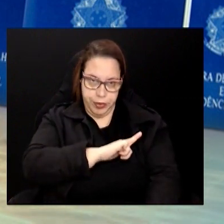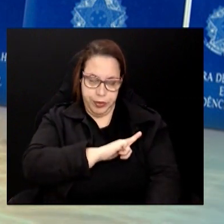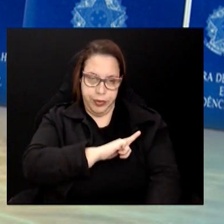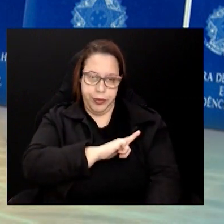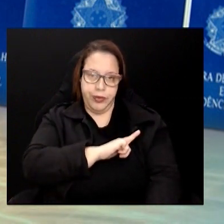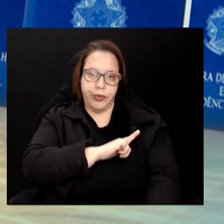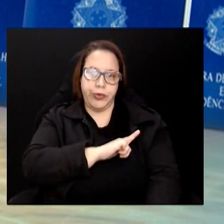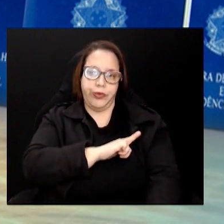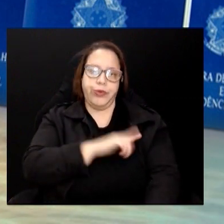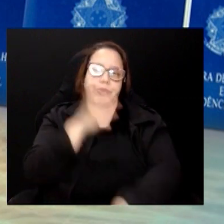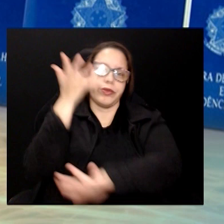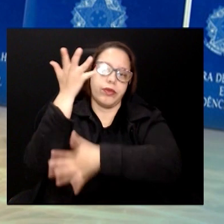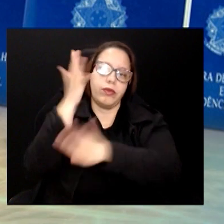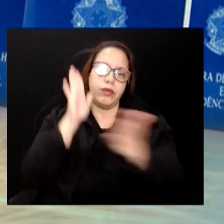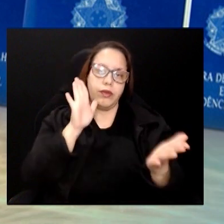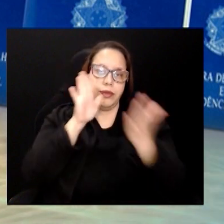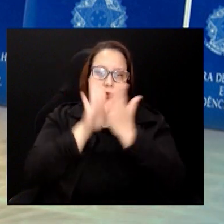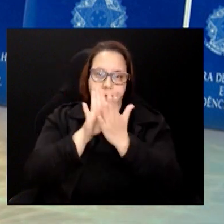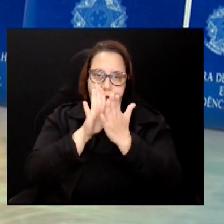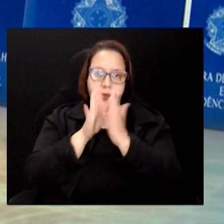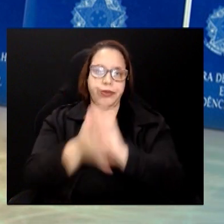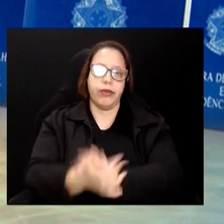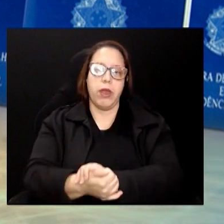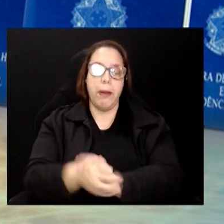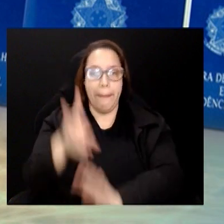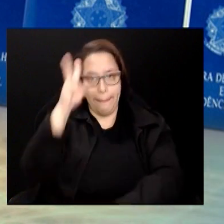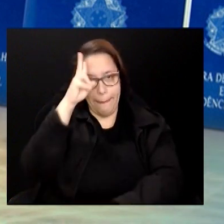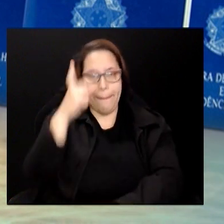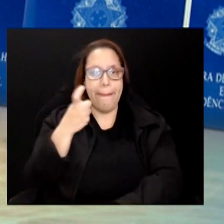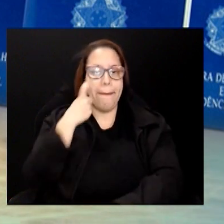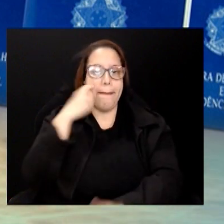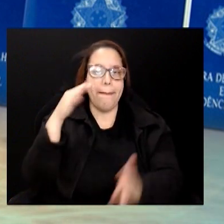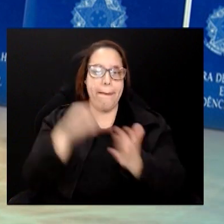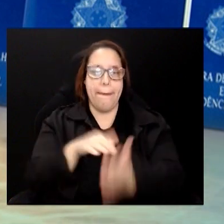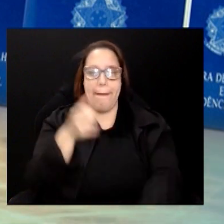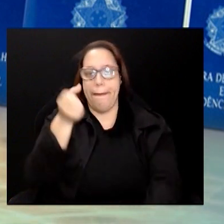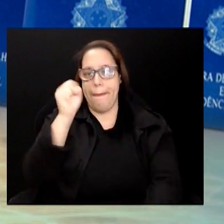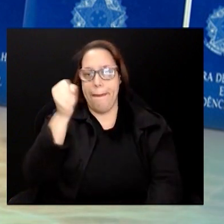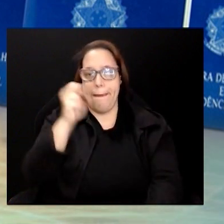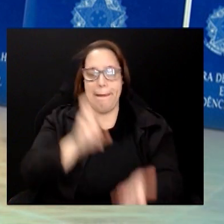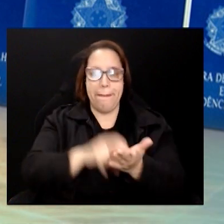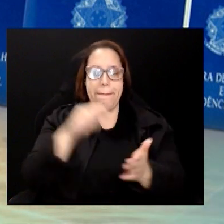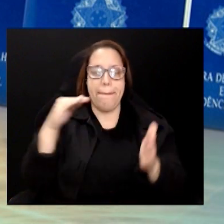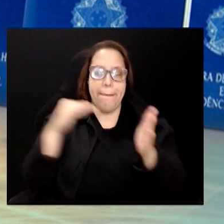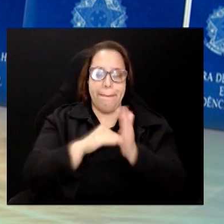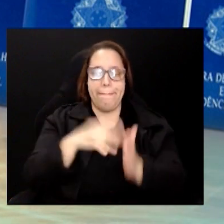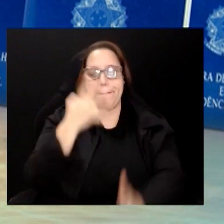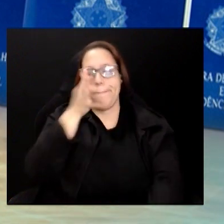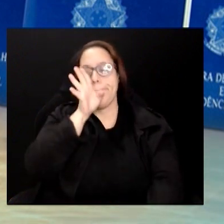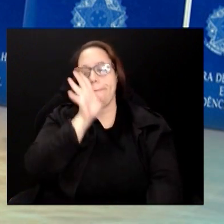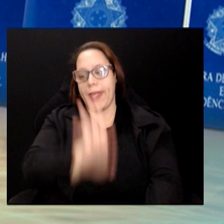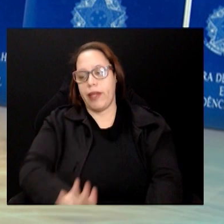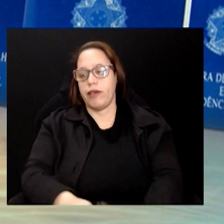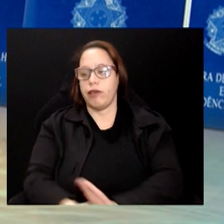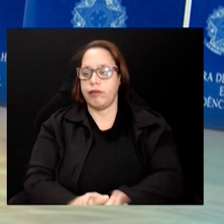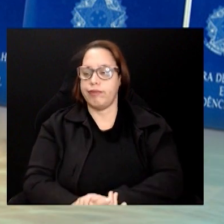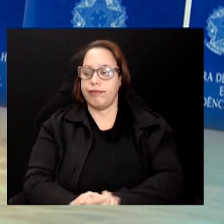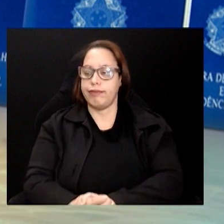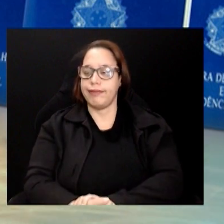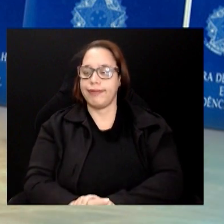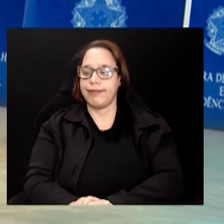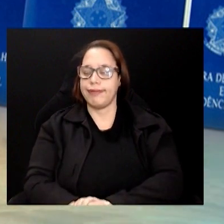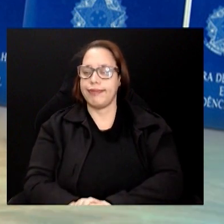em frente à Praça da Concórdia, de segunda a sexta-feira, das 8h da manhã às 4h da tarde.